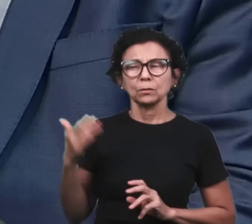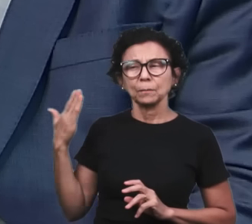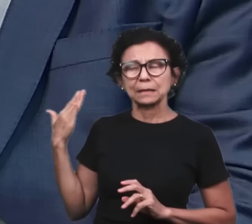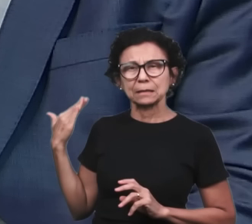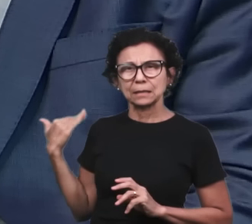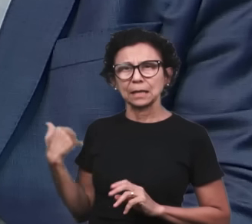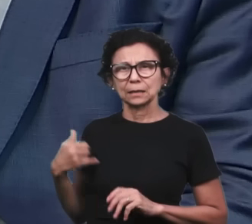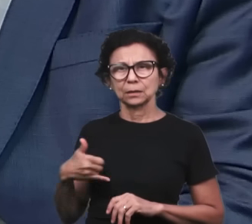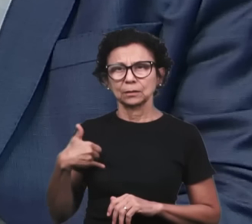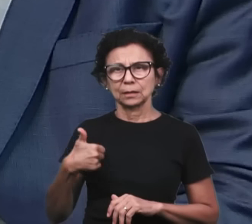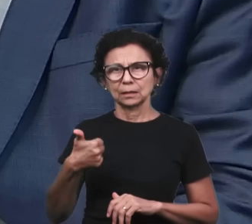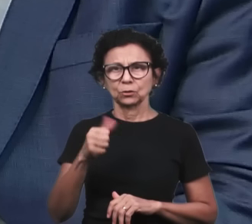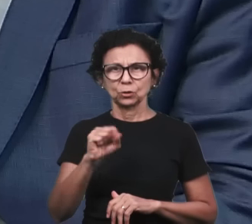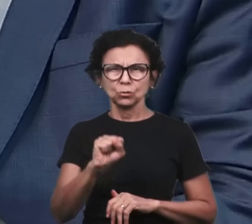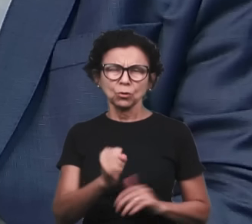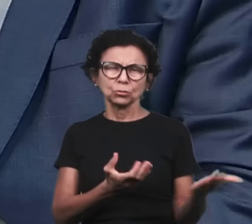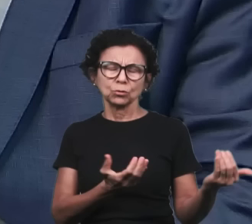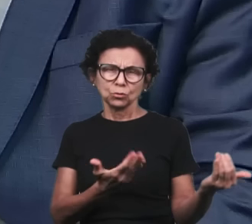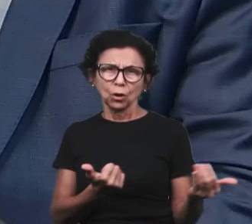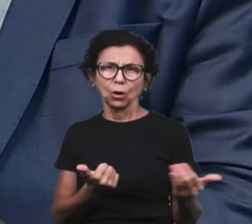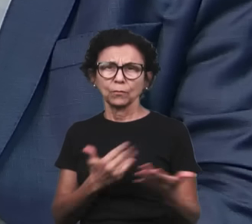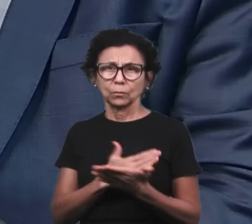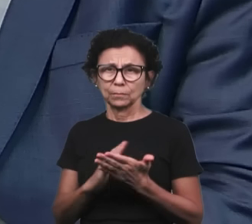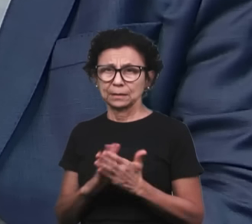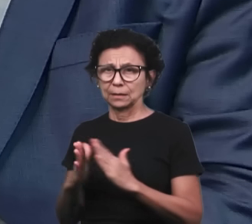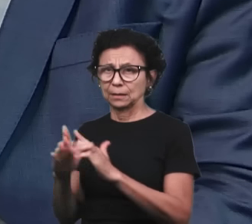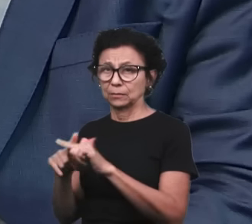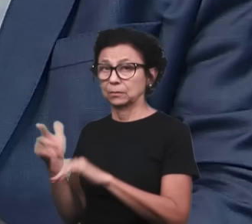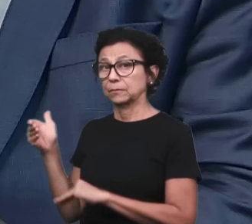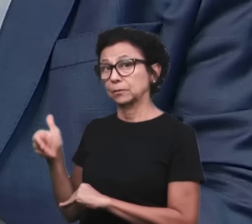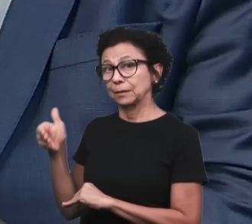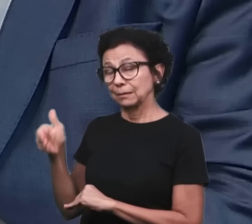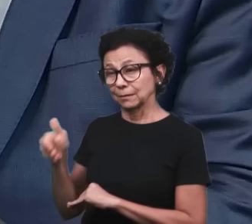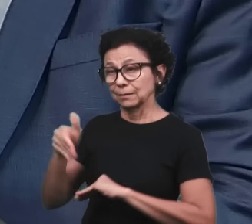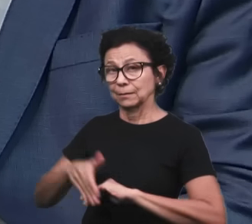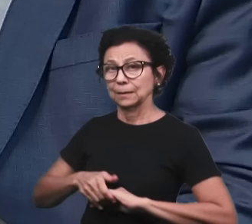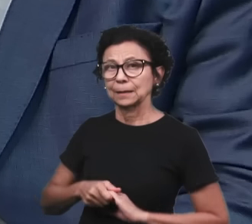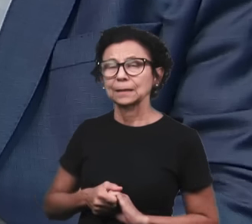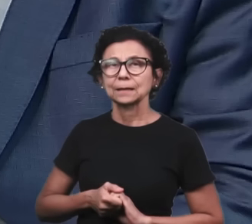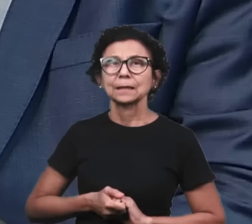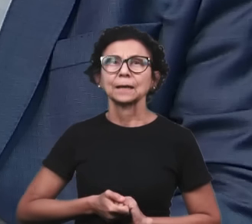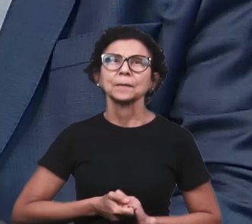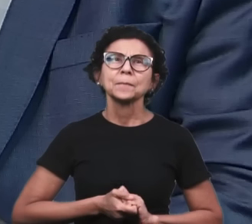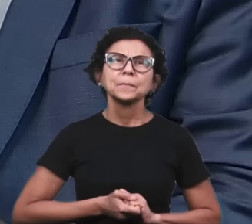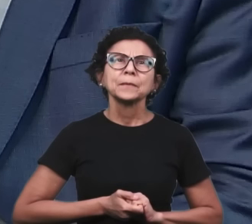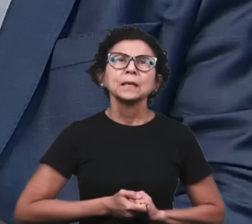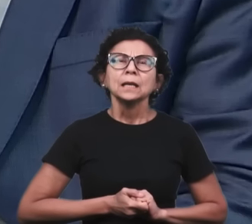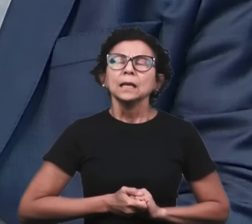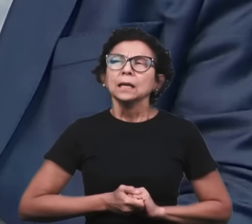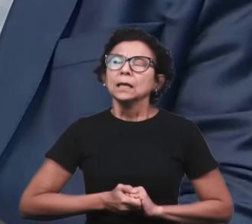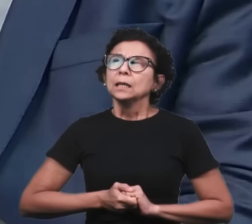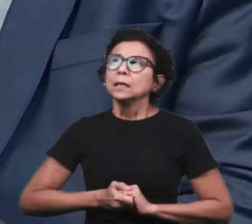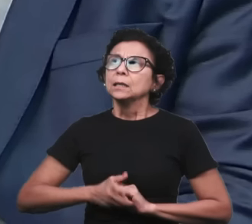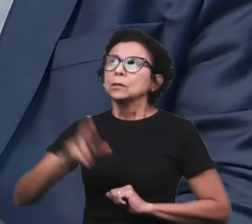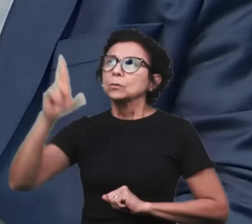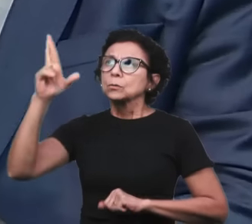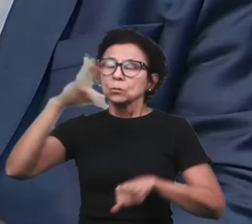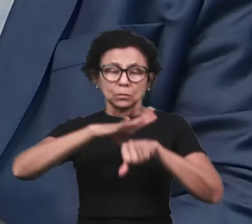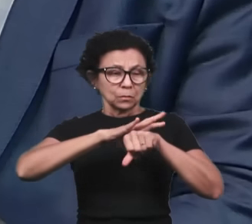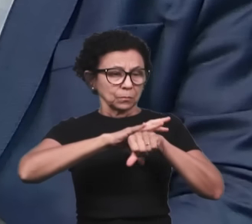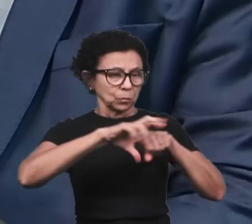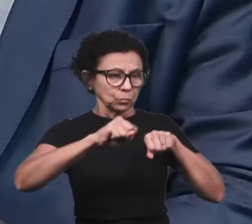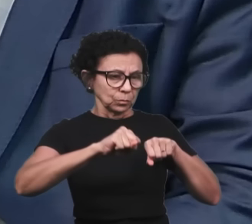aos 18 anos. E depois do Senhor me dar uma bênção de cura, fazer um sinal, falar